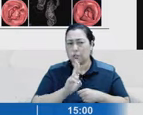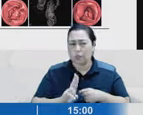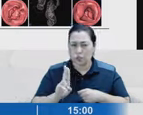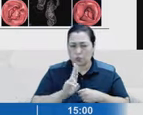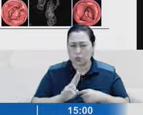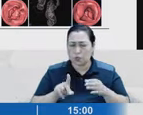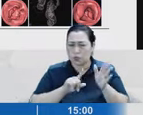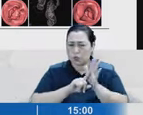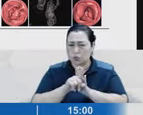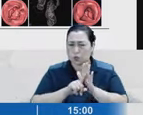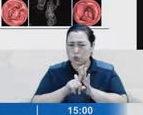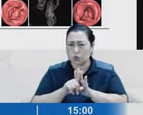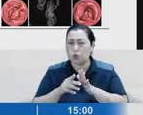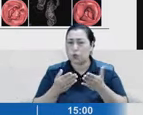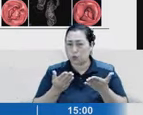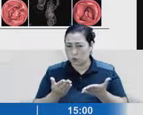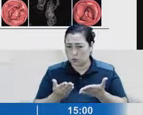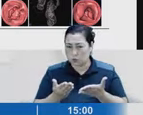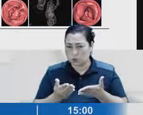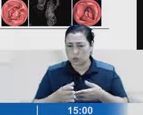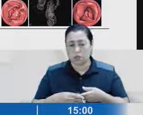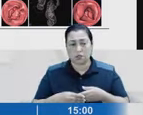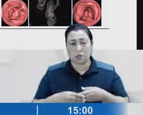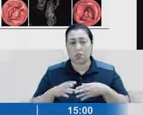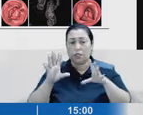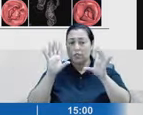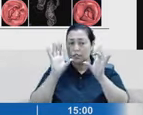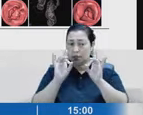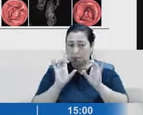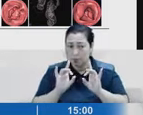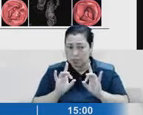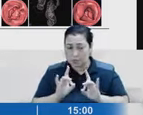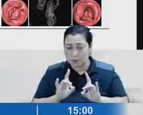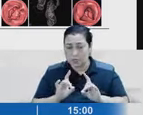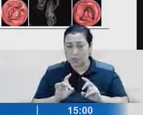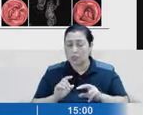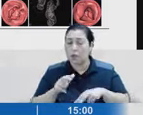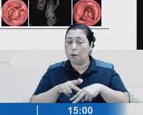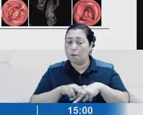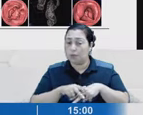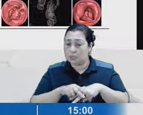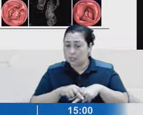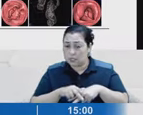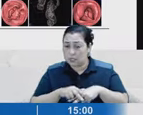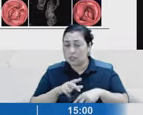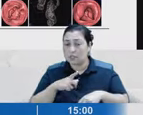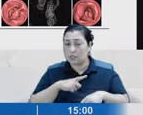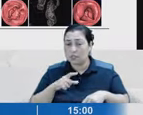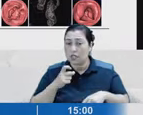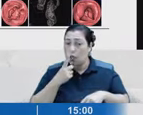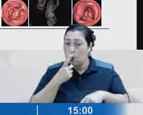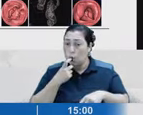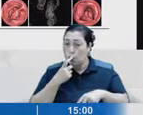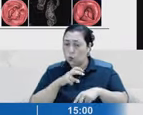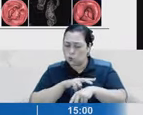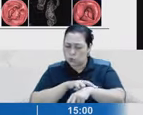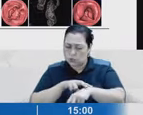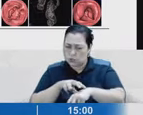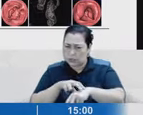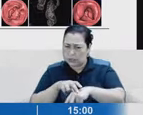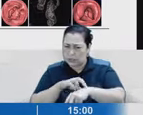como rastreamento para o câncer coloretal. Principalmente para aquele paciente que tem um sangramento vivo nas